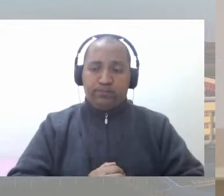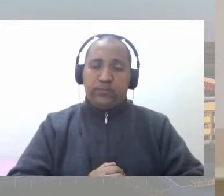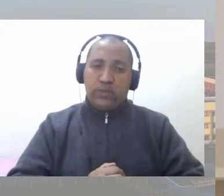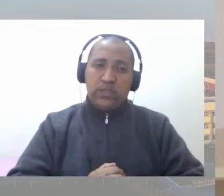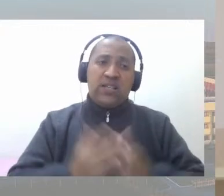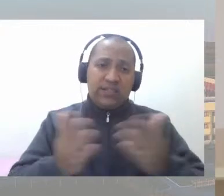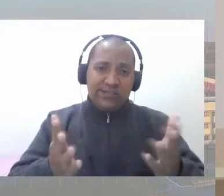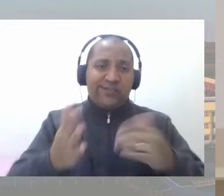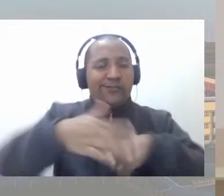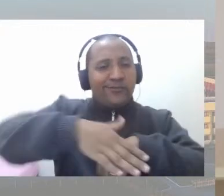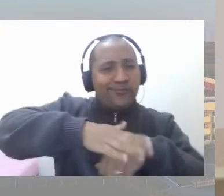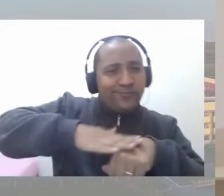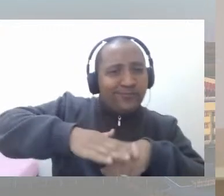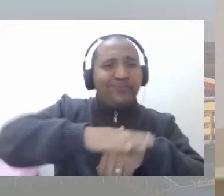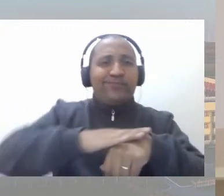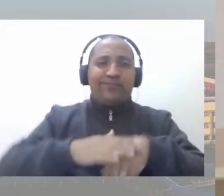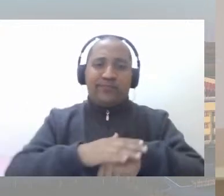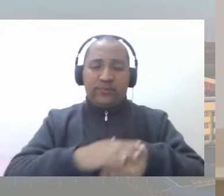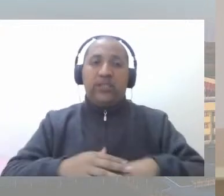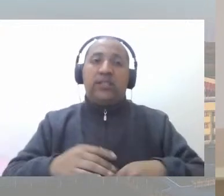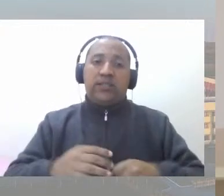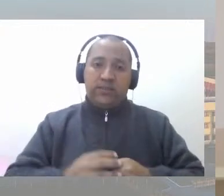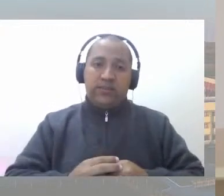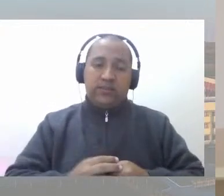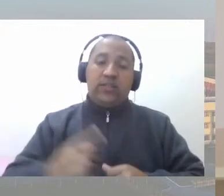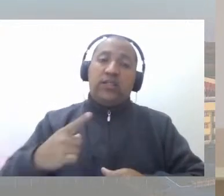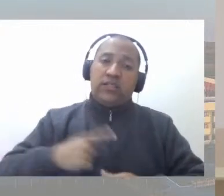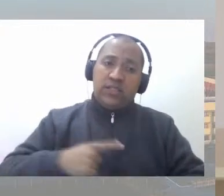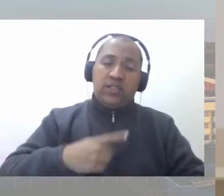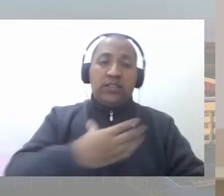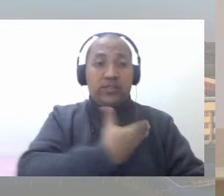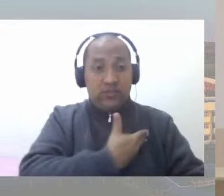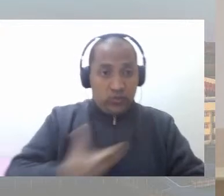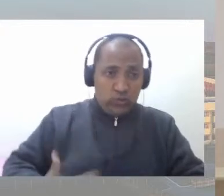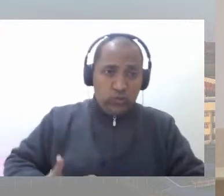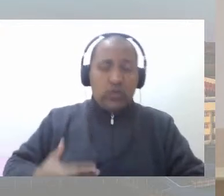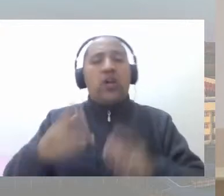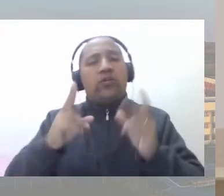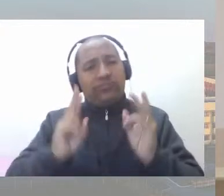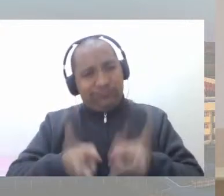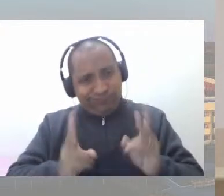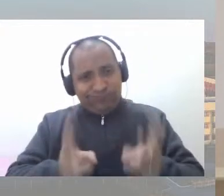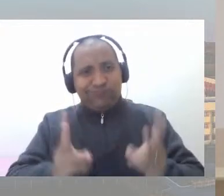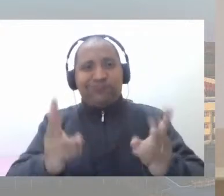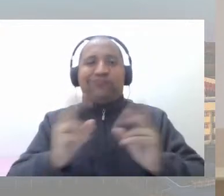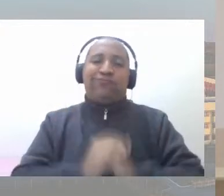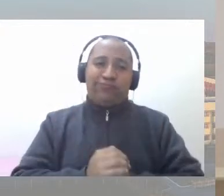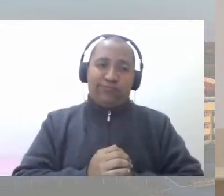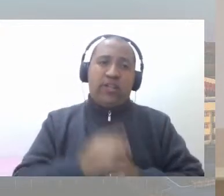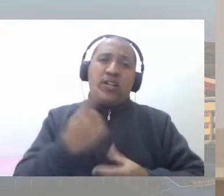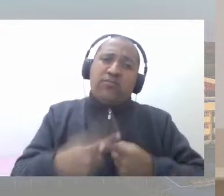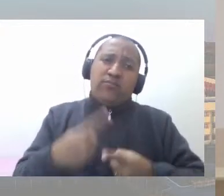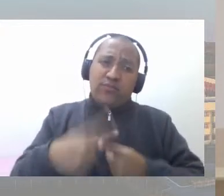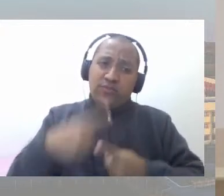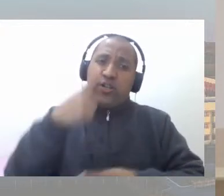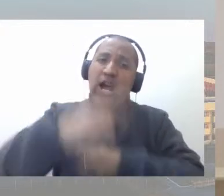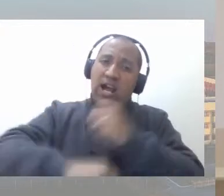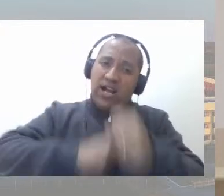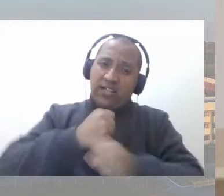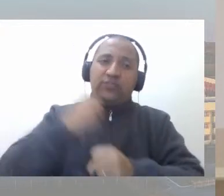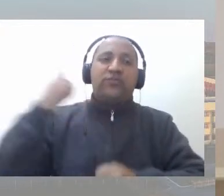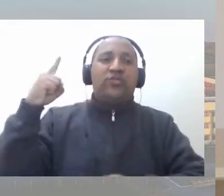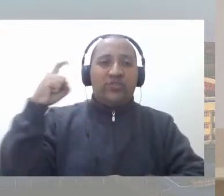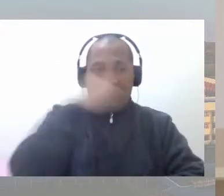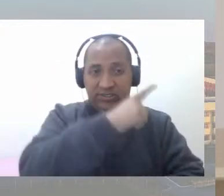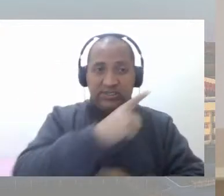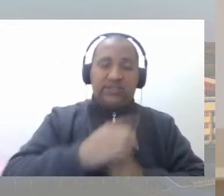As conversas, as negociações com o governo ainda continuam, porque vai ser um ano ainda difícil, né?